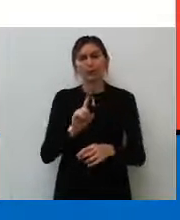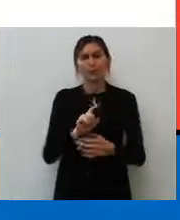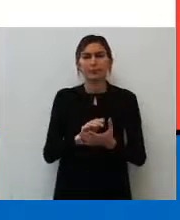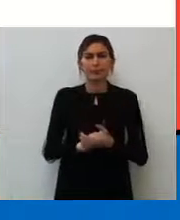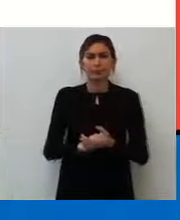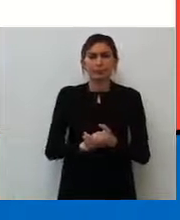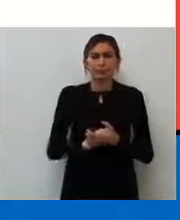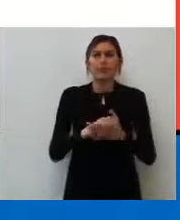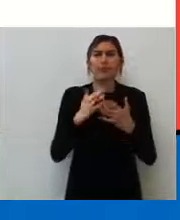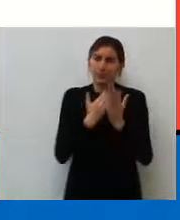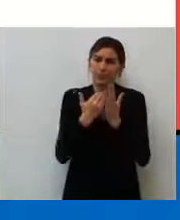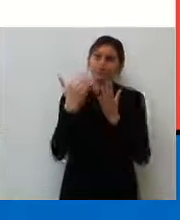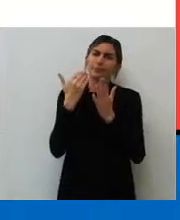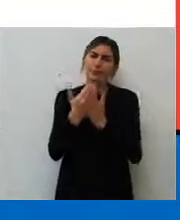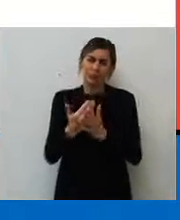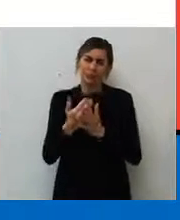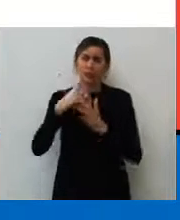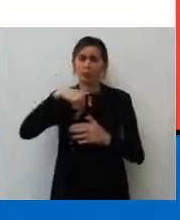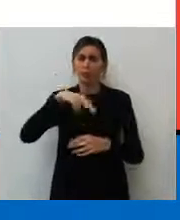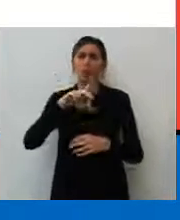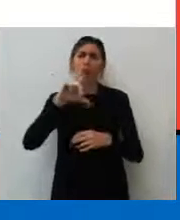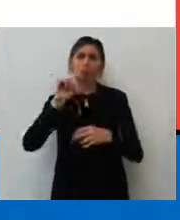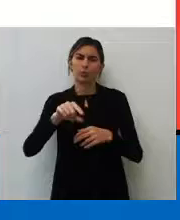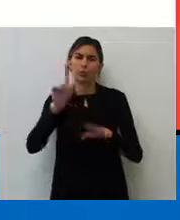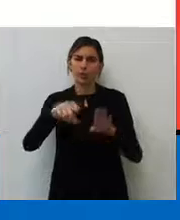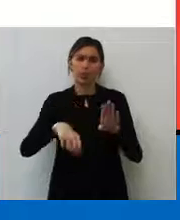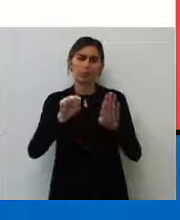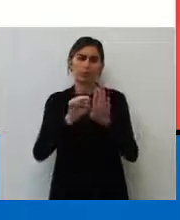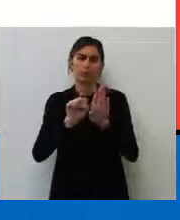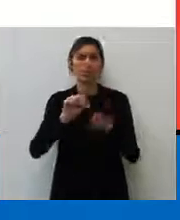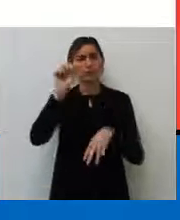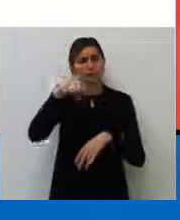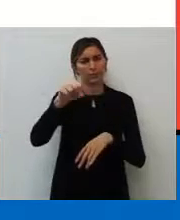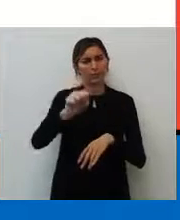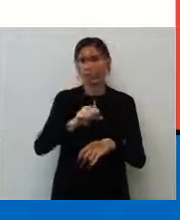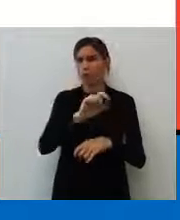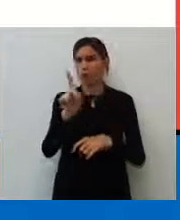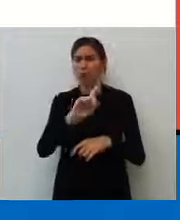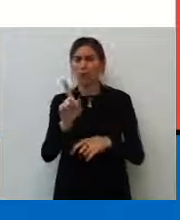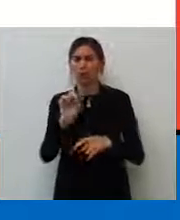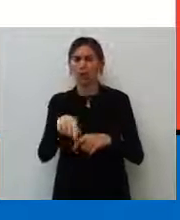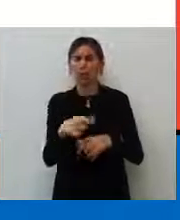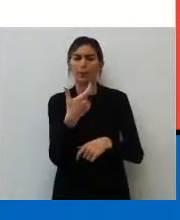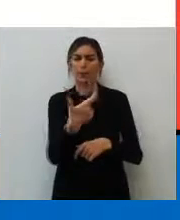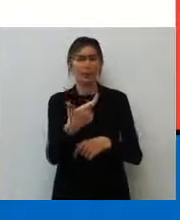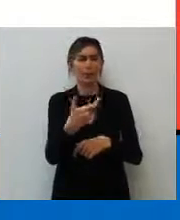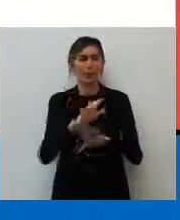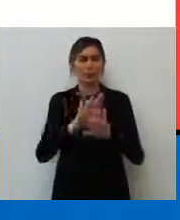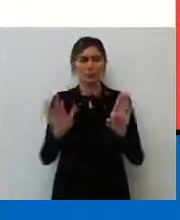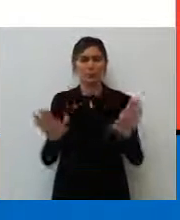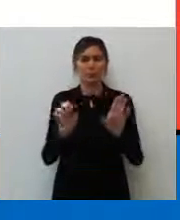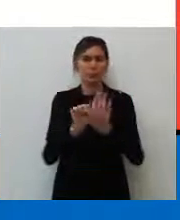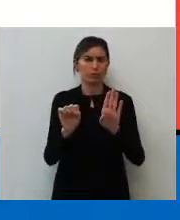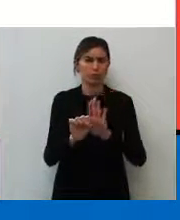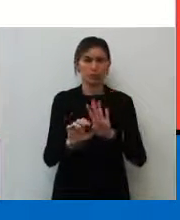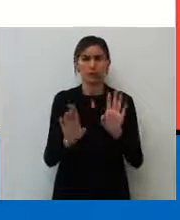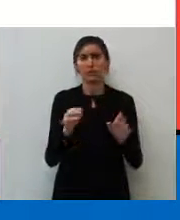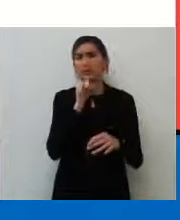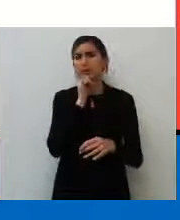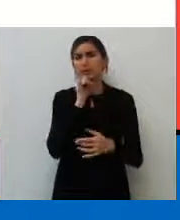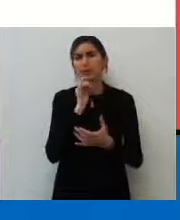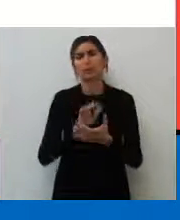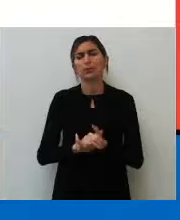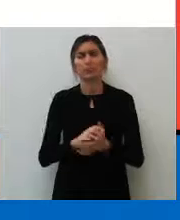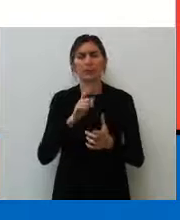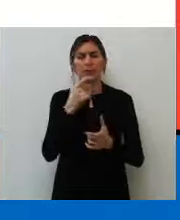ju na grande maioria das vezes o lucro é um substantivo sim quando não é uma palavra substantivada vamos dar o exemplo